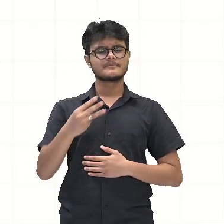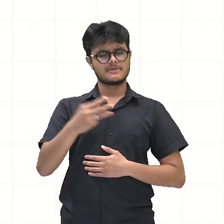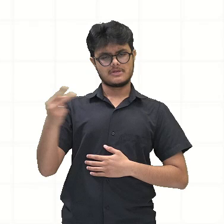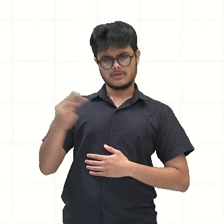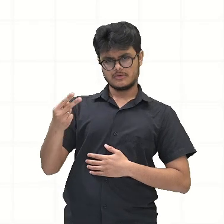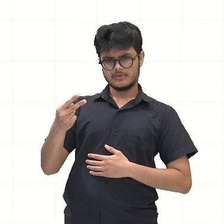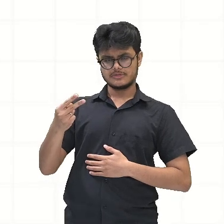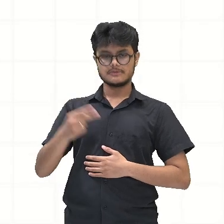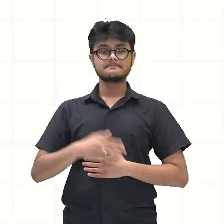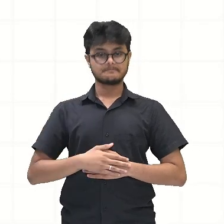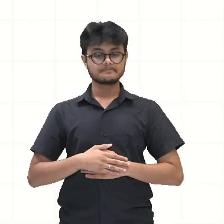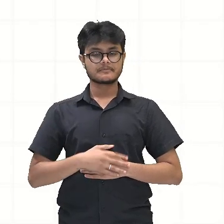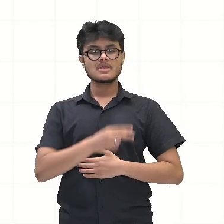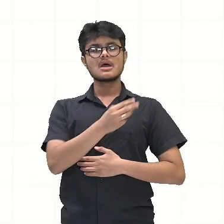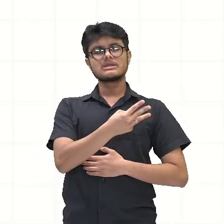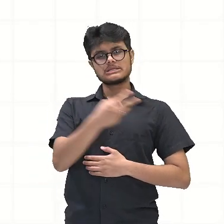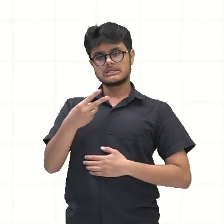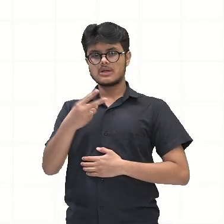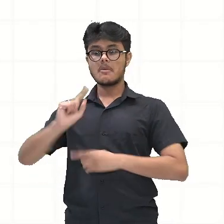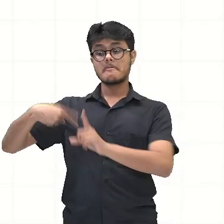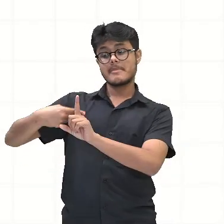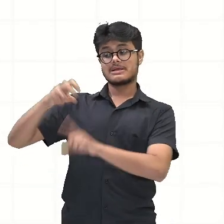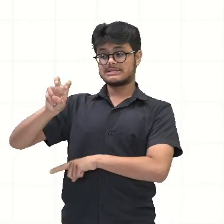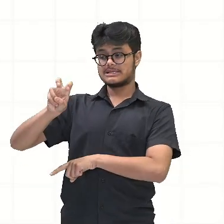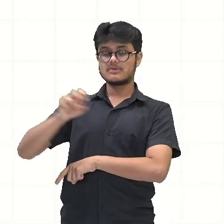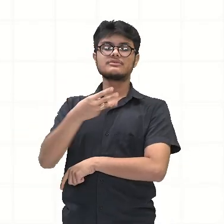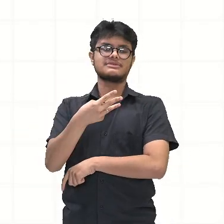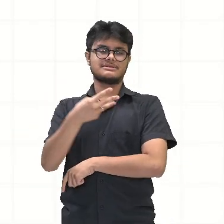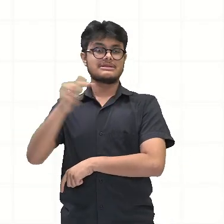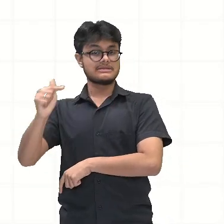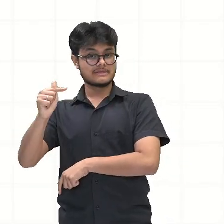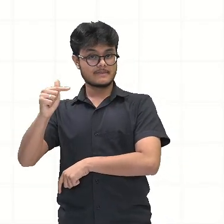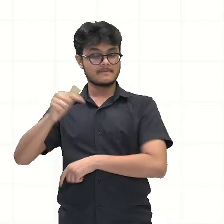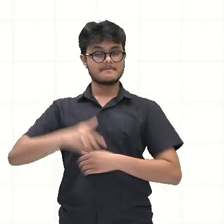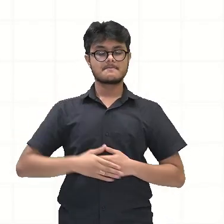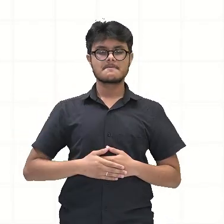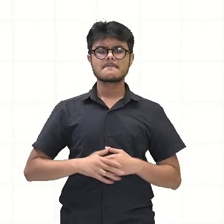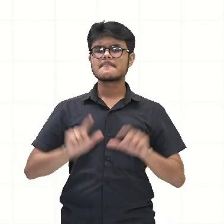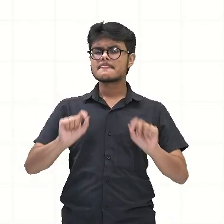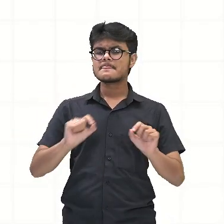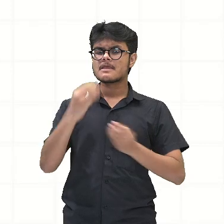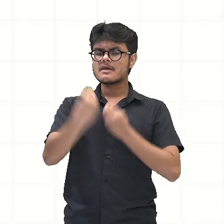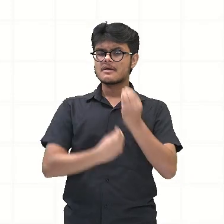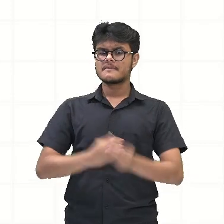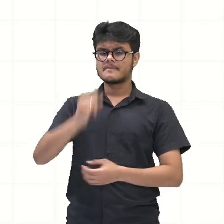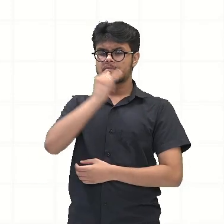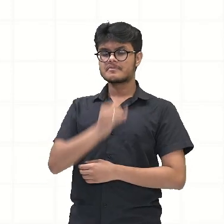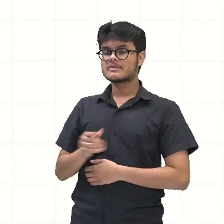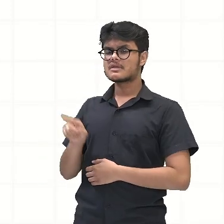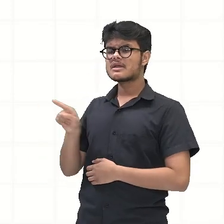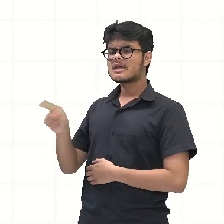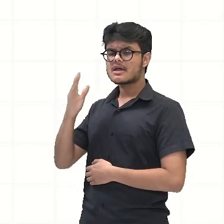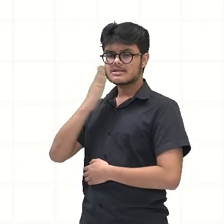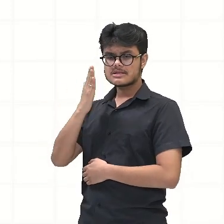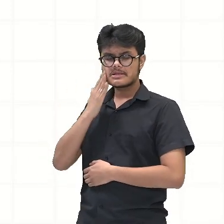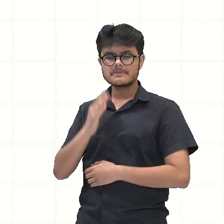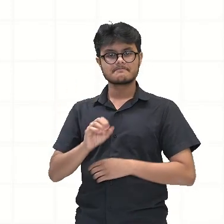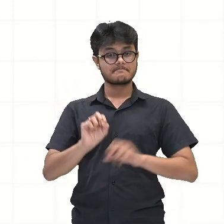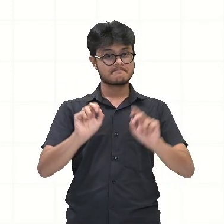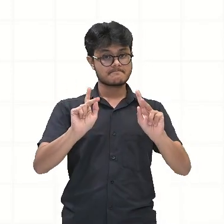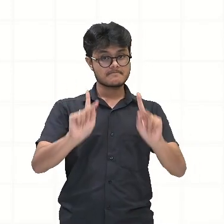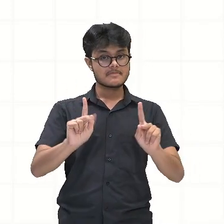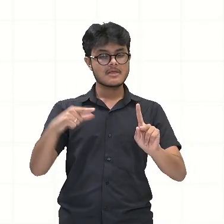32. Mais 5, 37. Então, o que acontece? O que é que eu posso afirmar agora? Toda vez